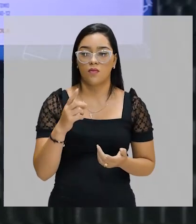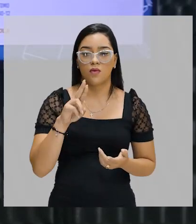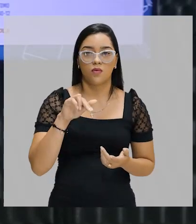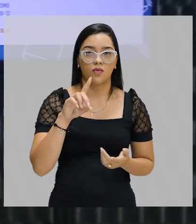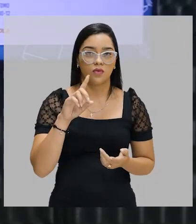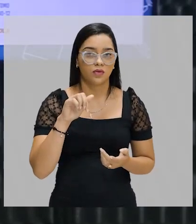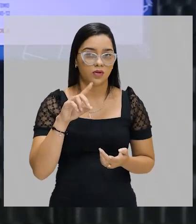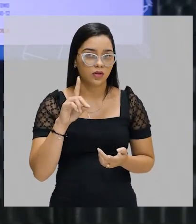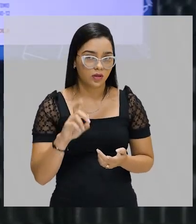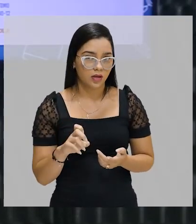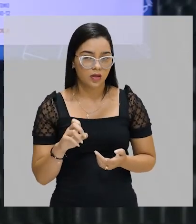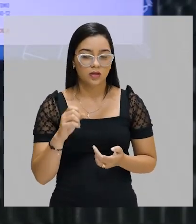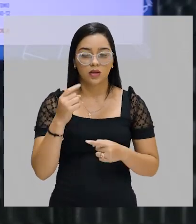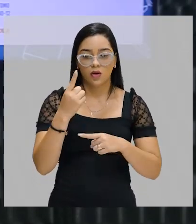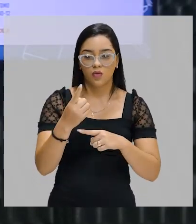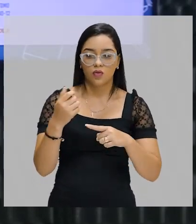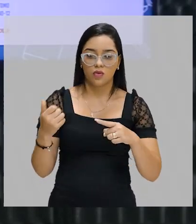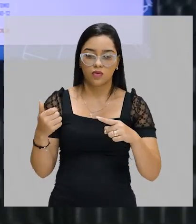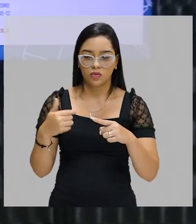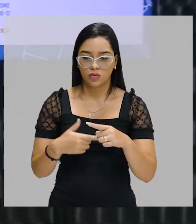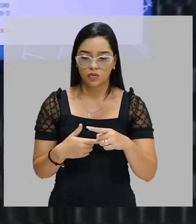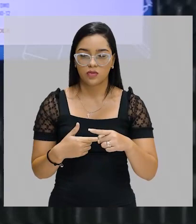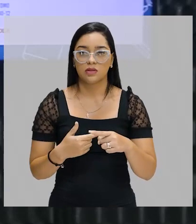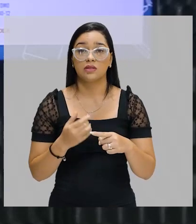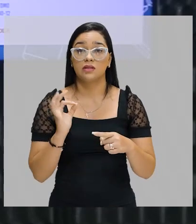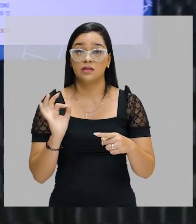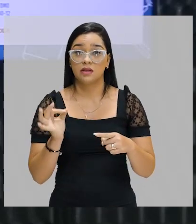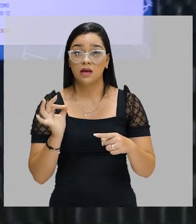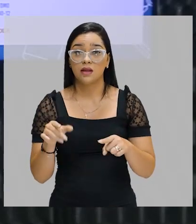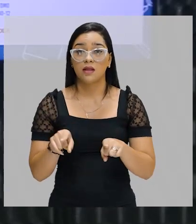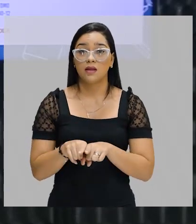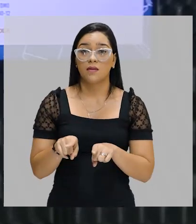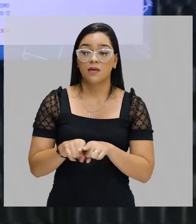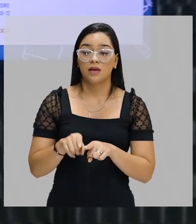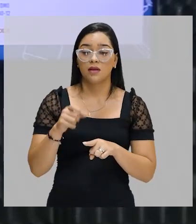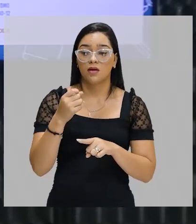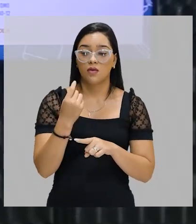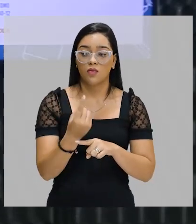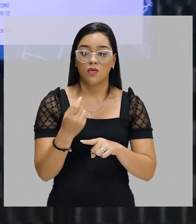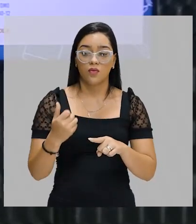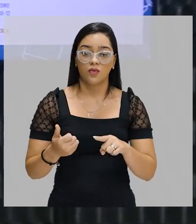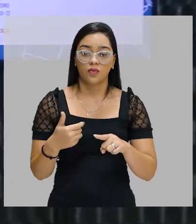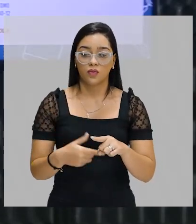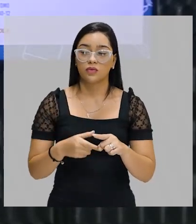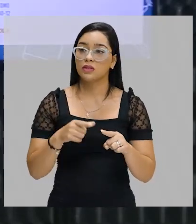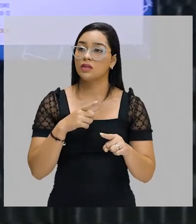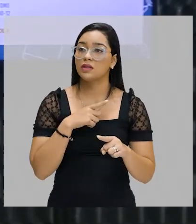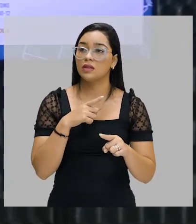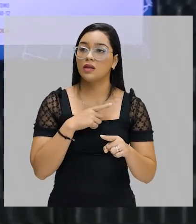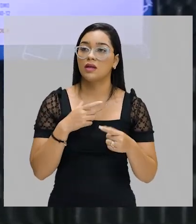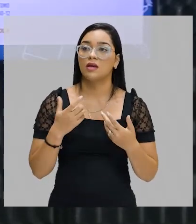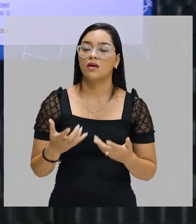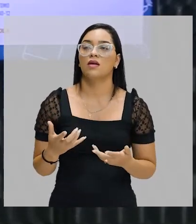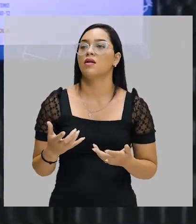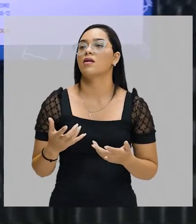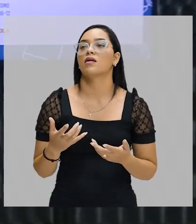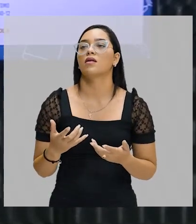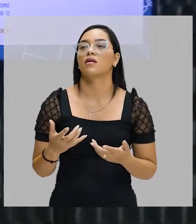massa atômica, né, que é 1/12, tá ok? E essa uma unidade de massa atômica, ela tem,